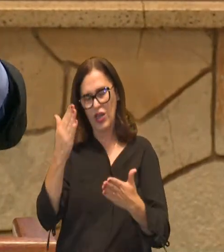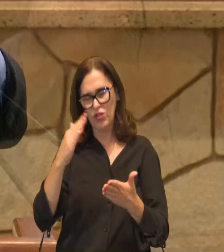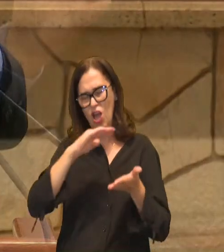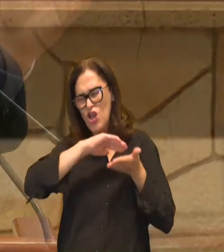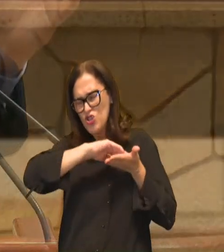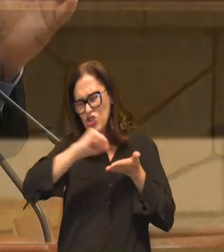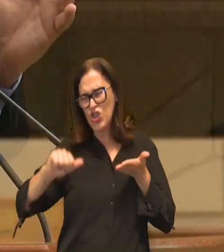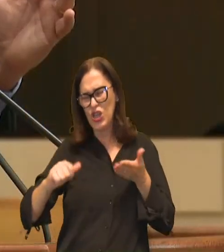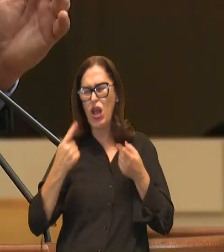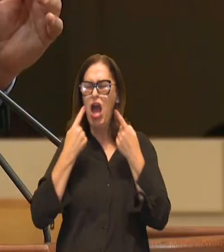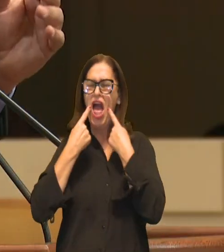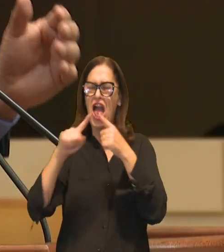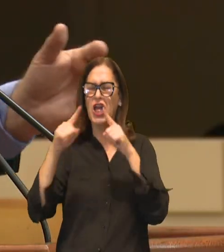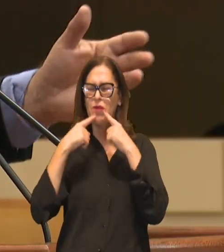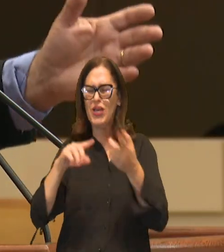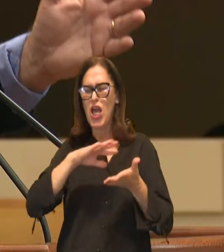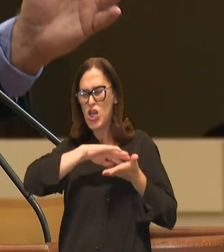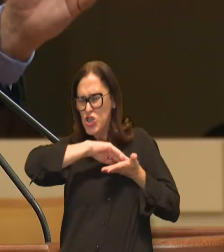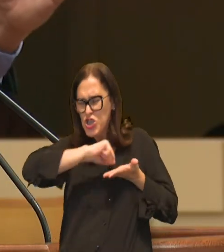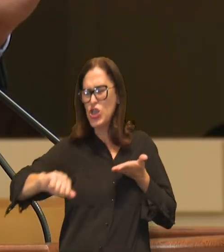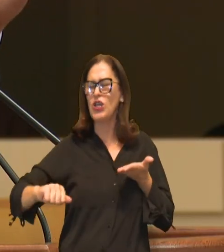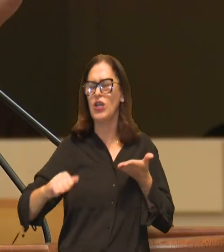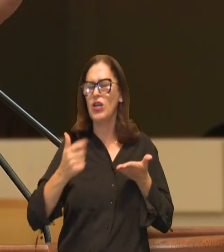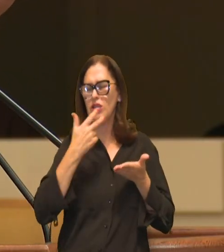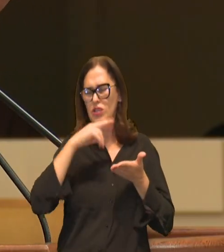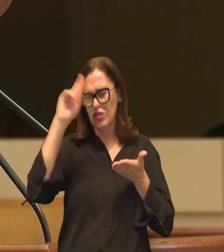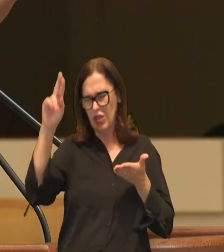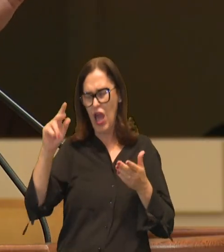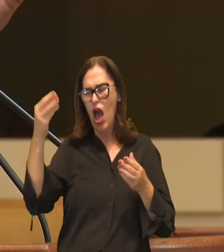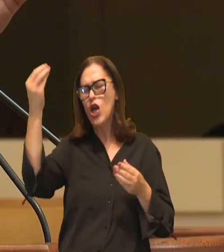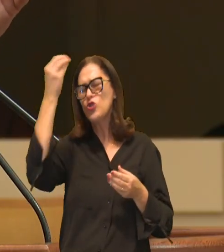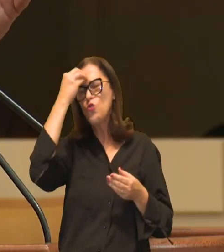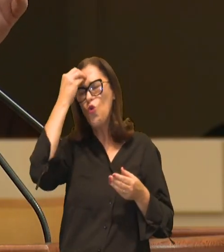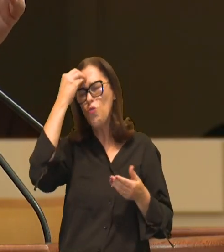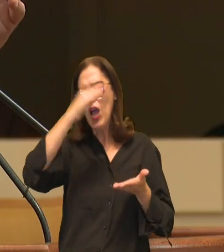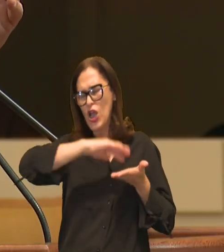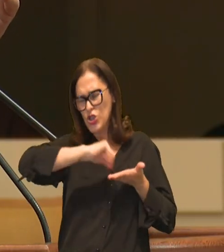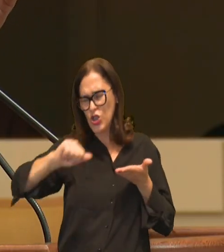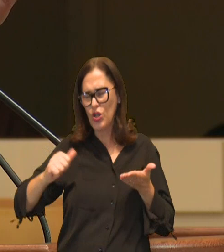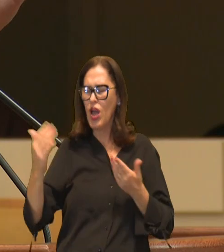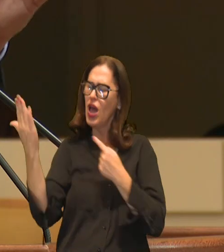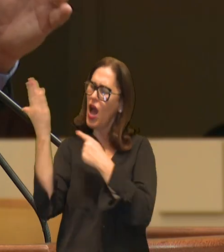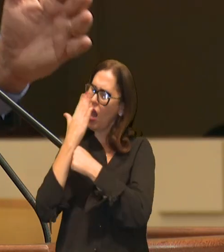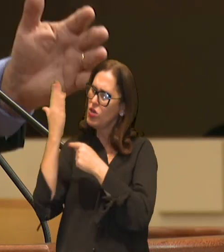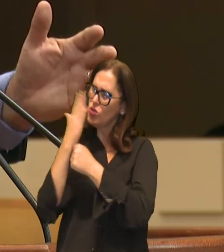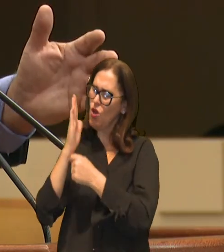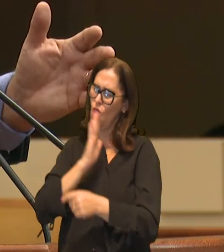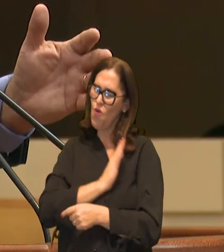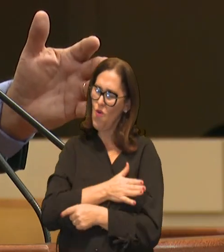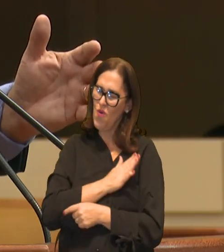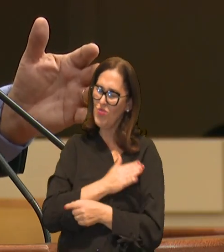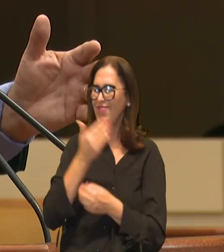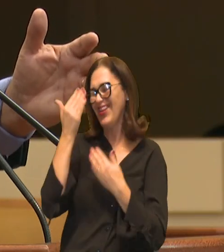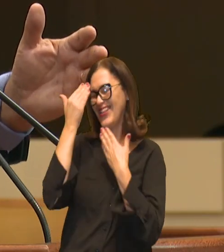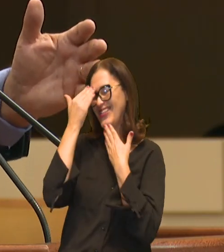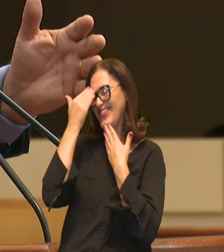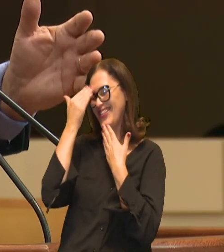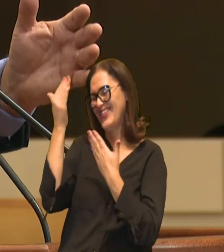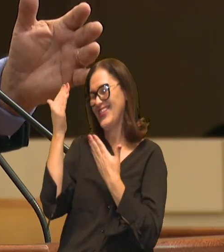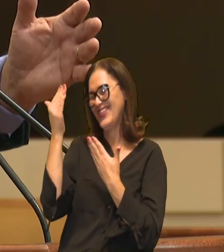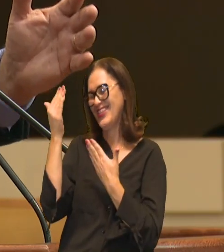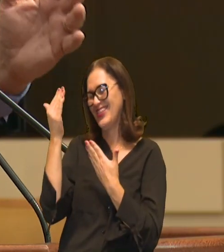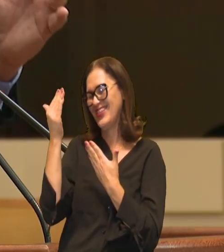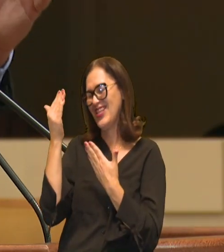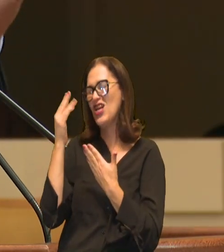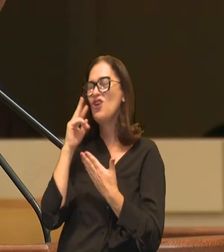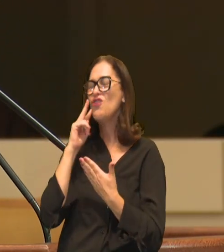de nós as lamentações. Retira de nós, Senhor Deus, as culpas, Senhor. E ajuda-nos a ter um coração agradecido.